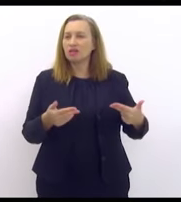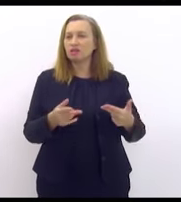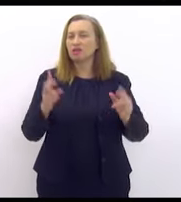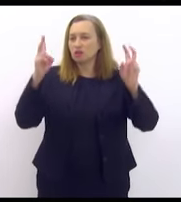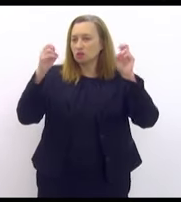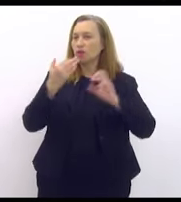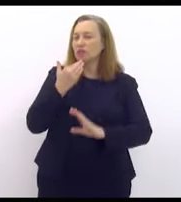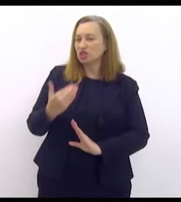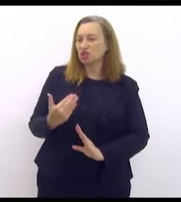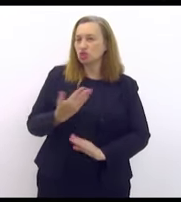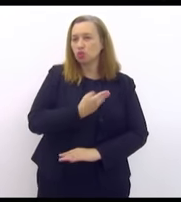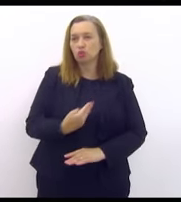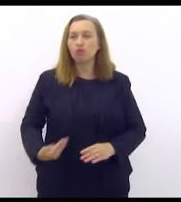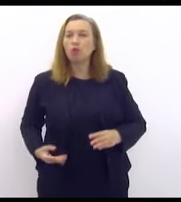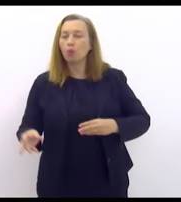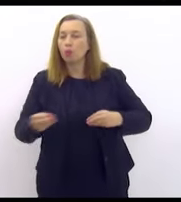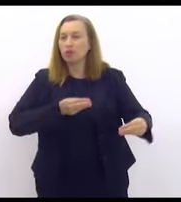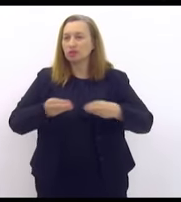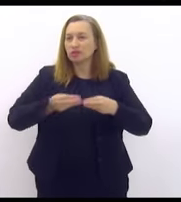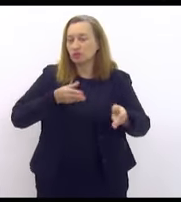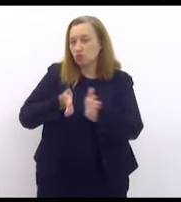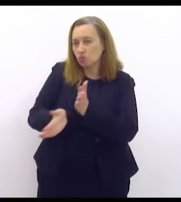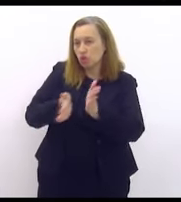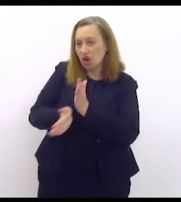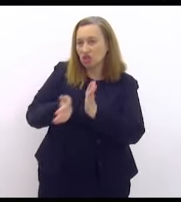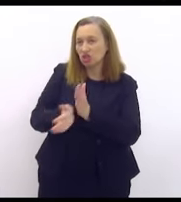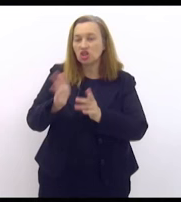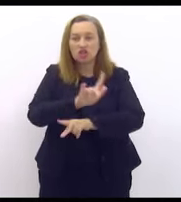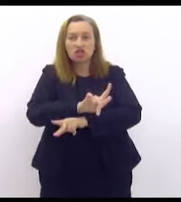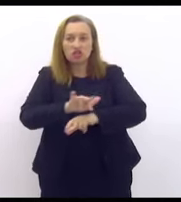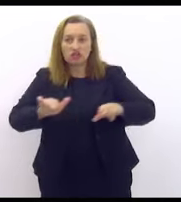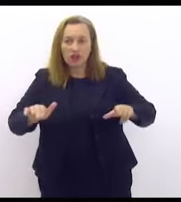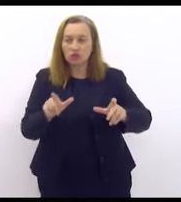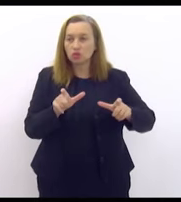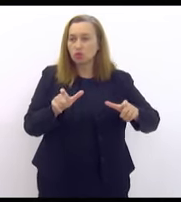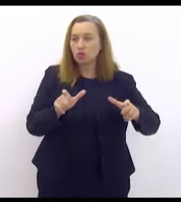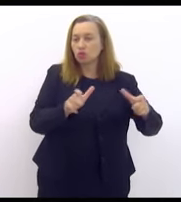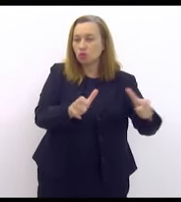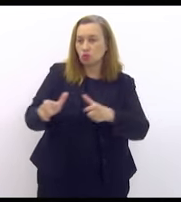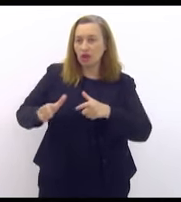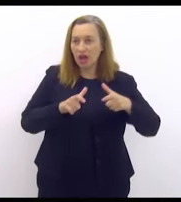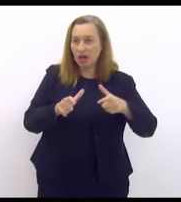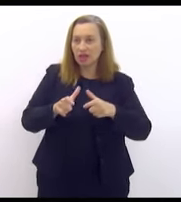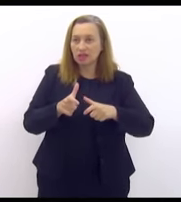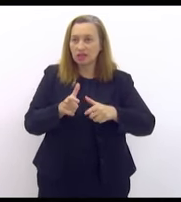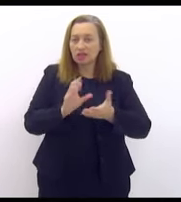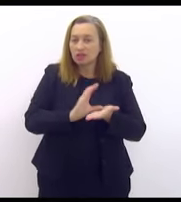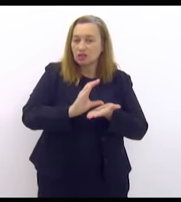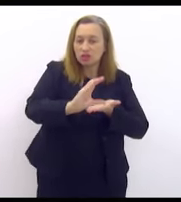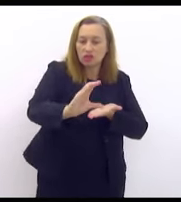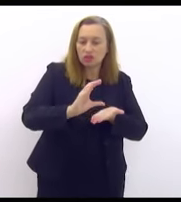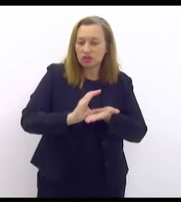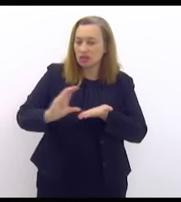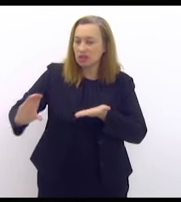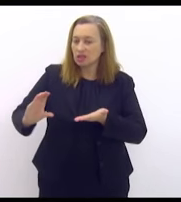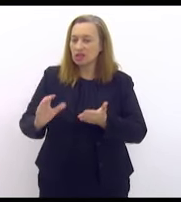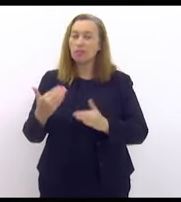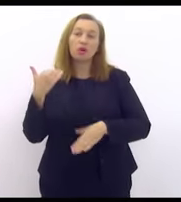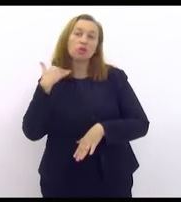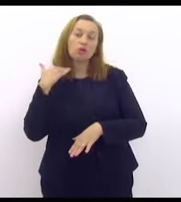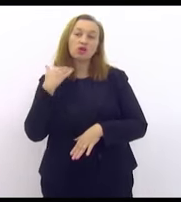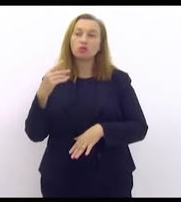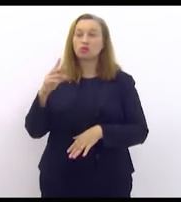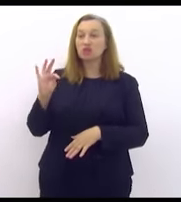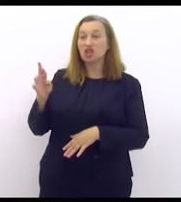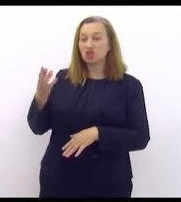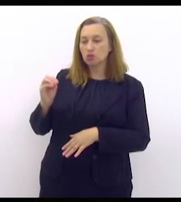governo, flexibilizando gastos de diversos fundos, autorizando transferências superávit para a conta do Tesouro. Mas isso ajuda